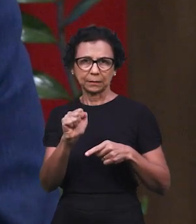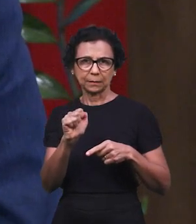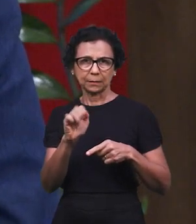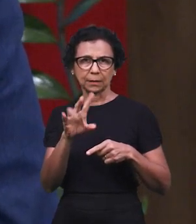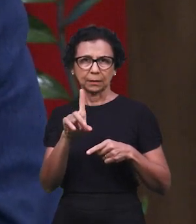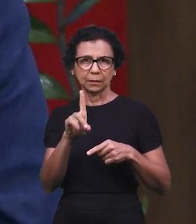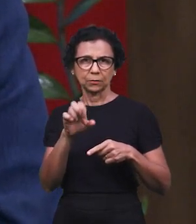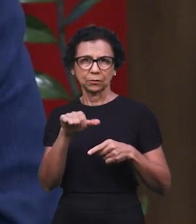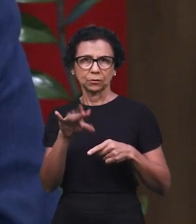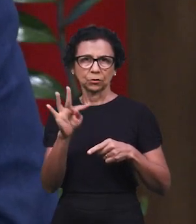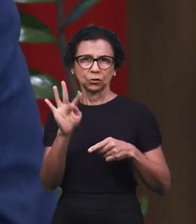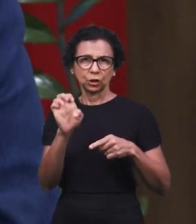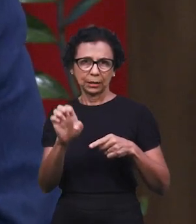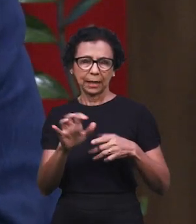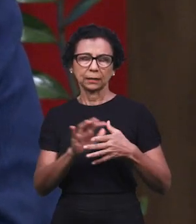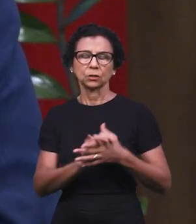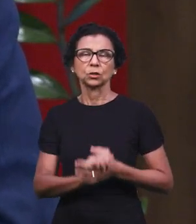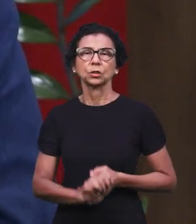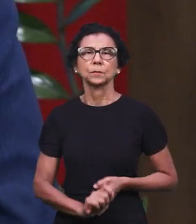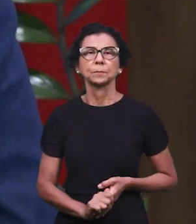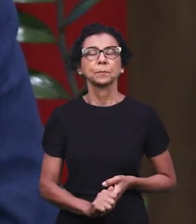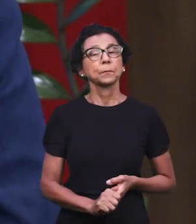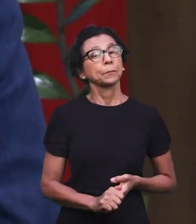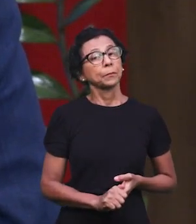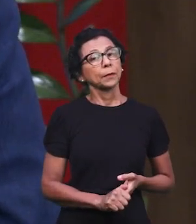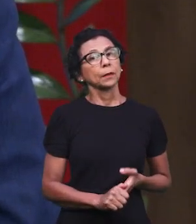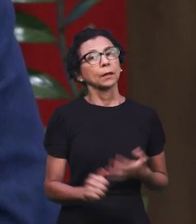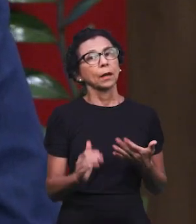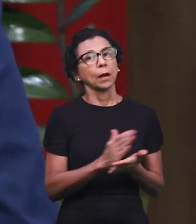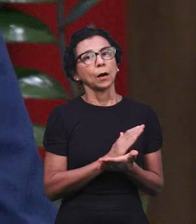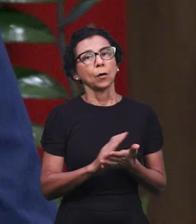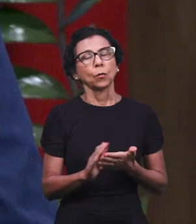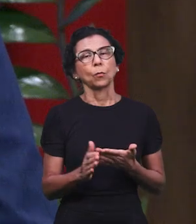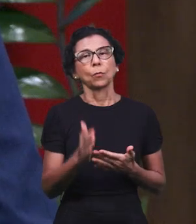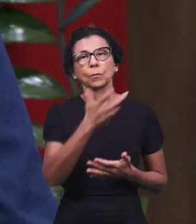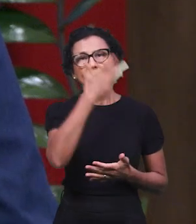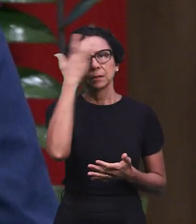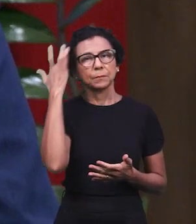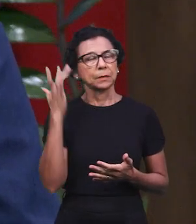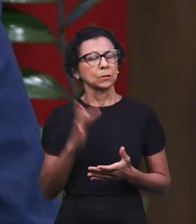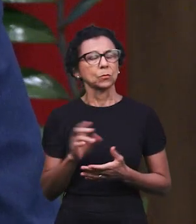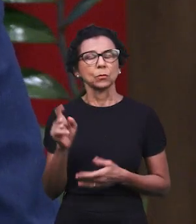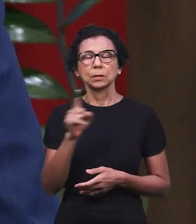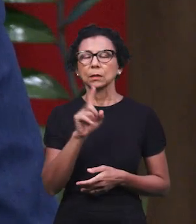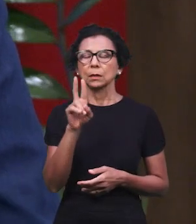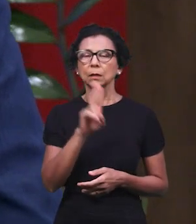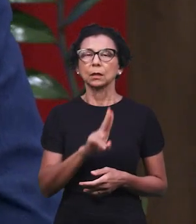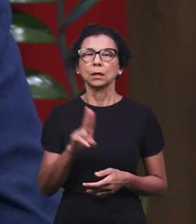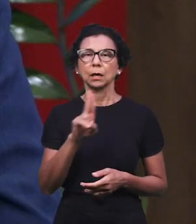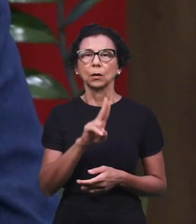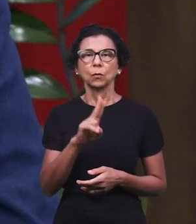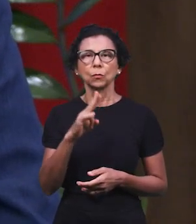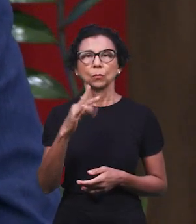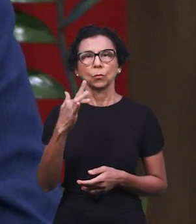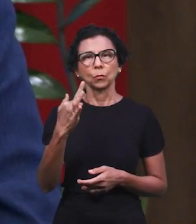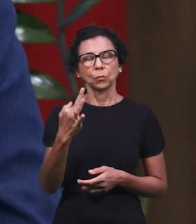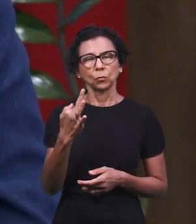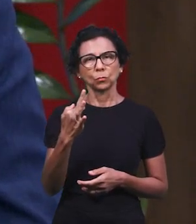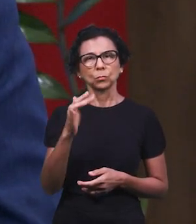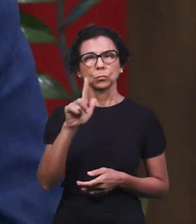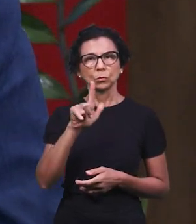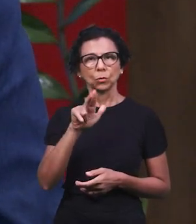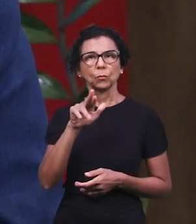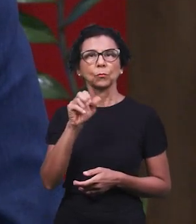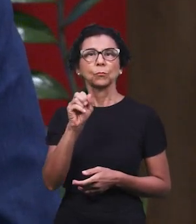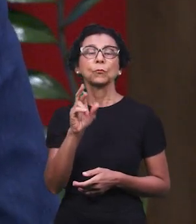diz sim, que o flúor deve ser utilizado desde a primeira erupção do primeiro dentinho. Então, é até podemos